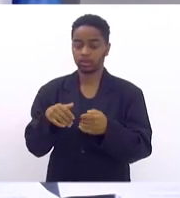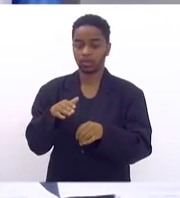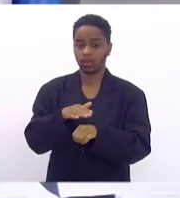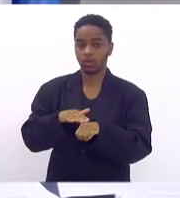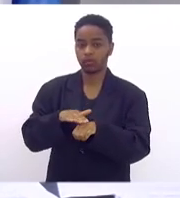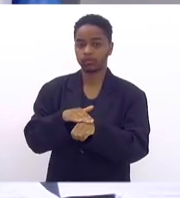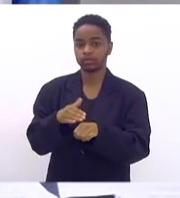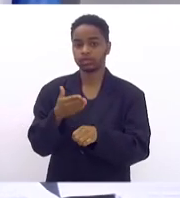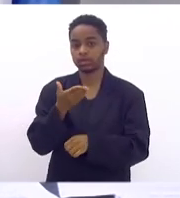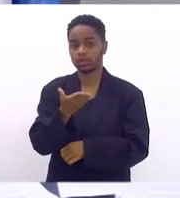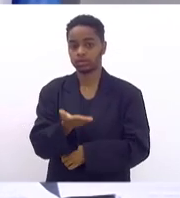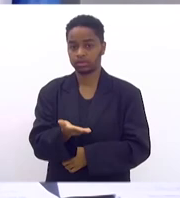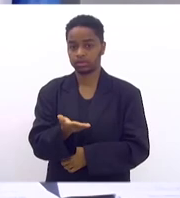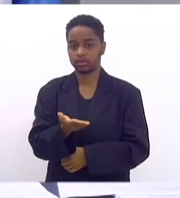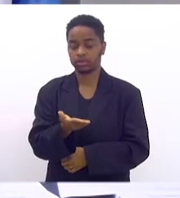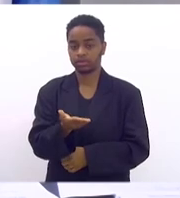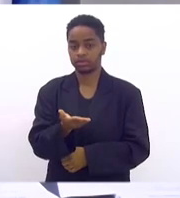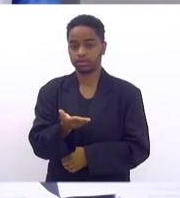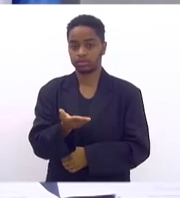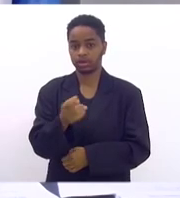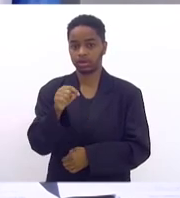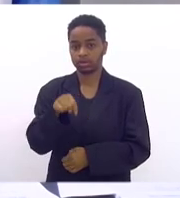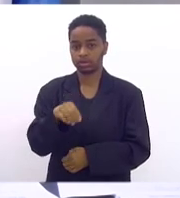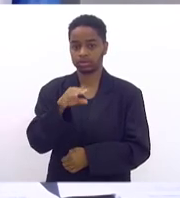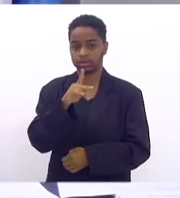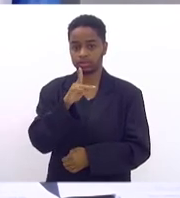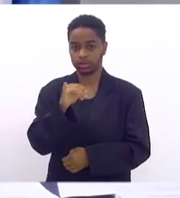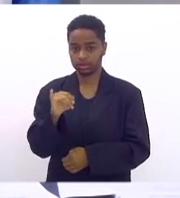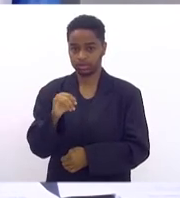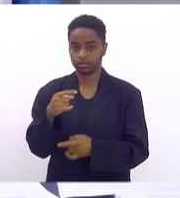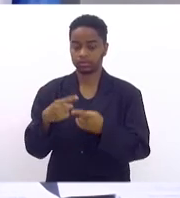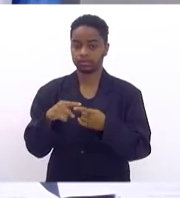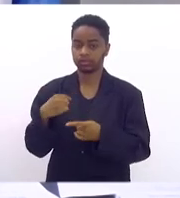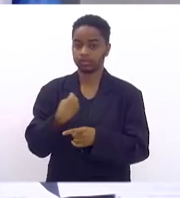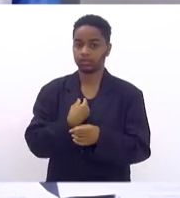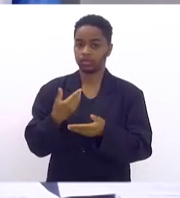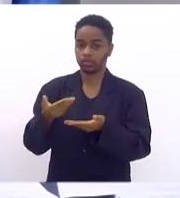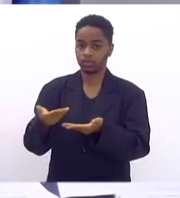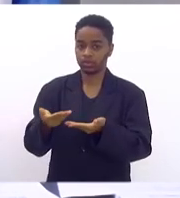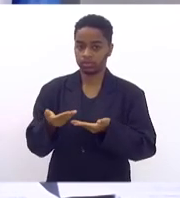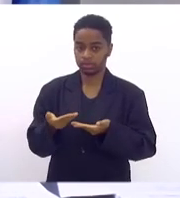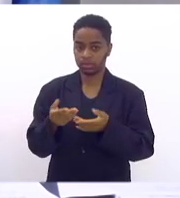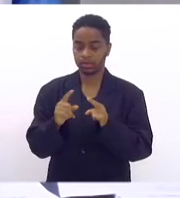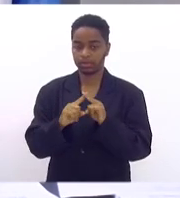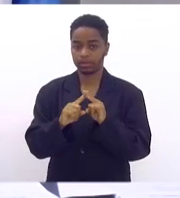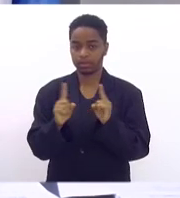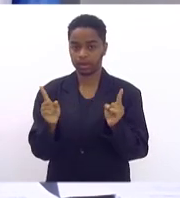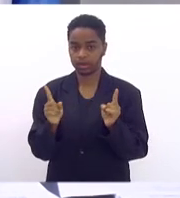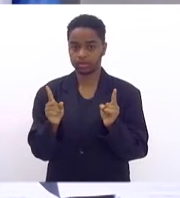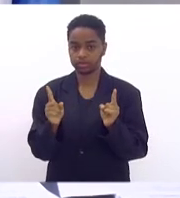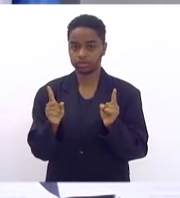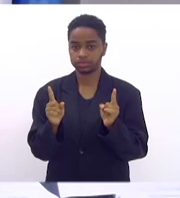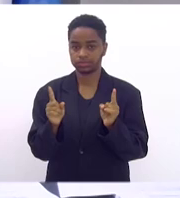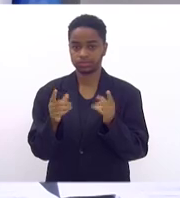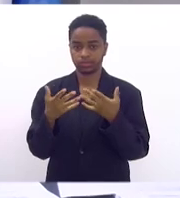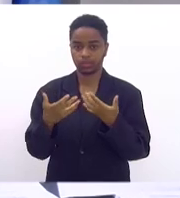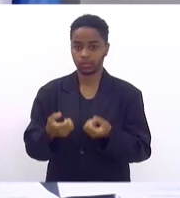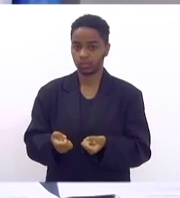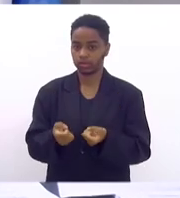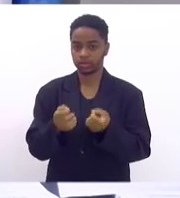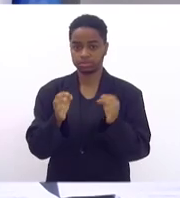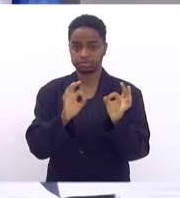autoridade na nossa CPI. O convite foi feito, mas não recebemos nem